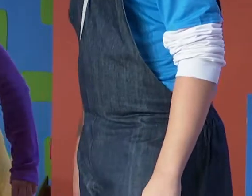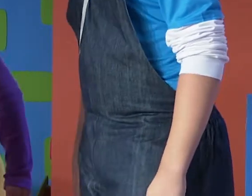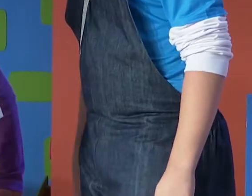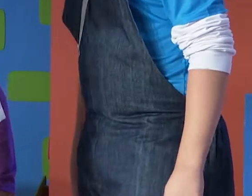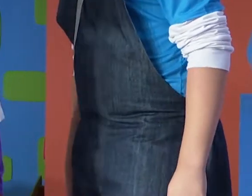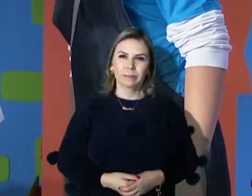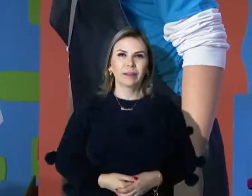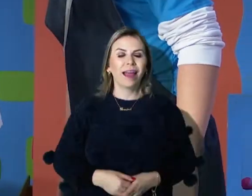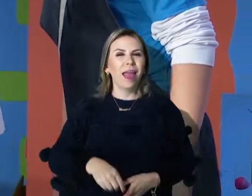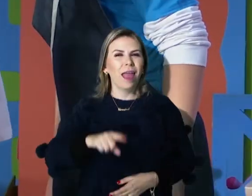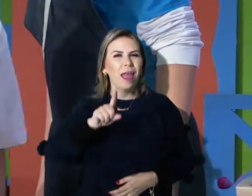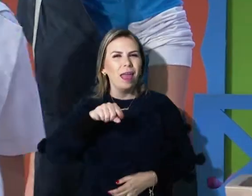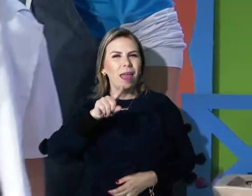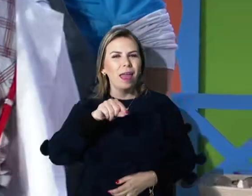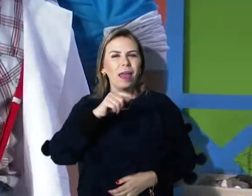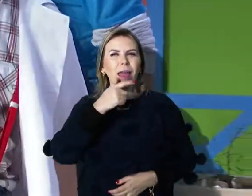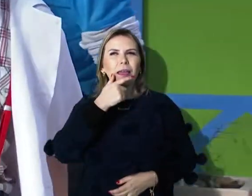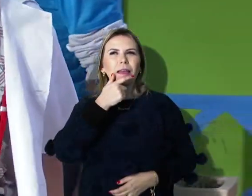É isso.